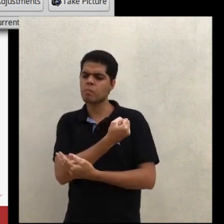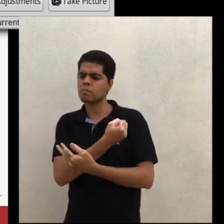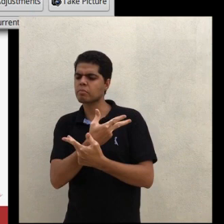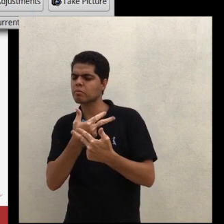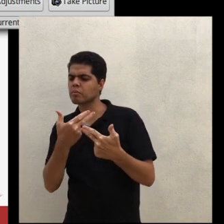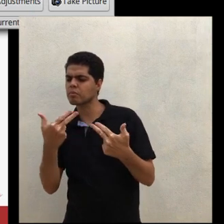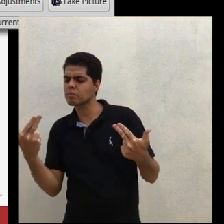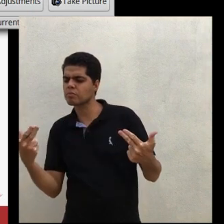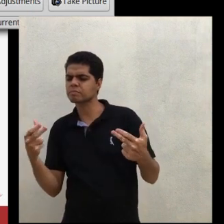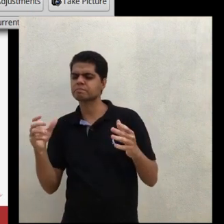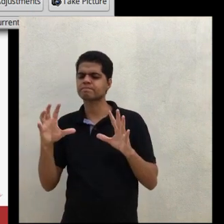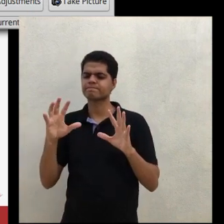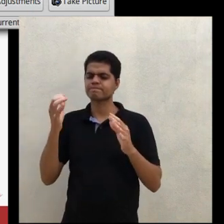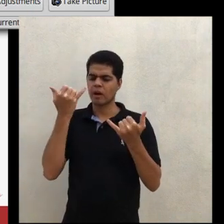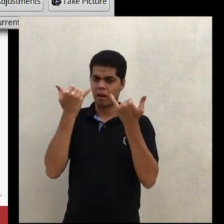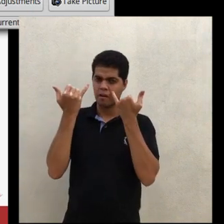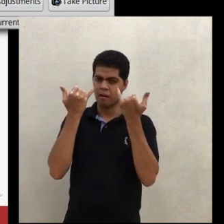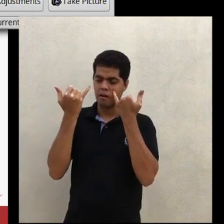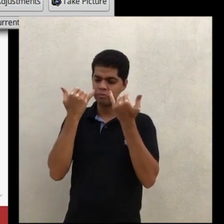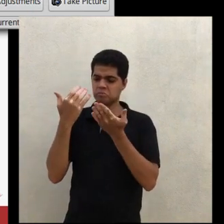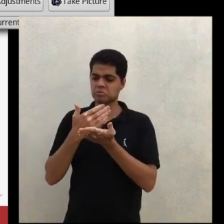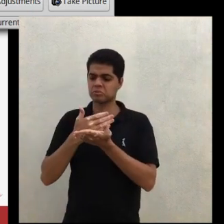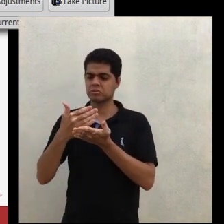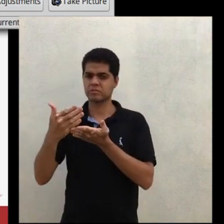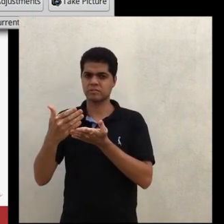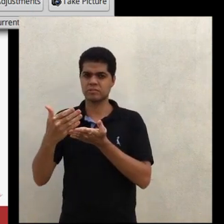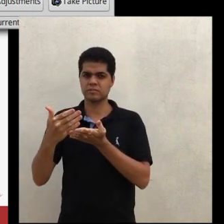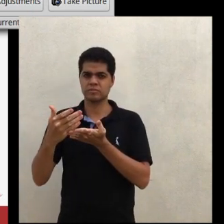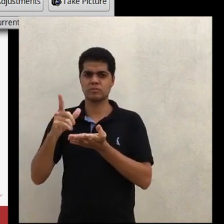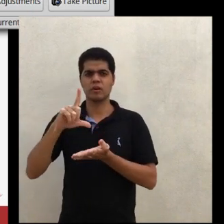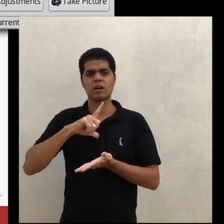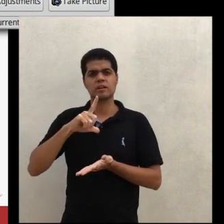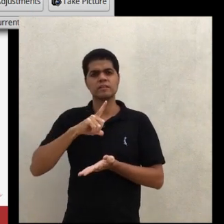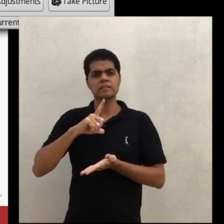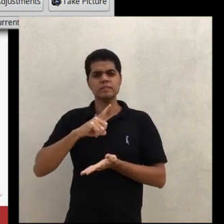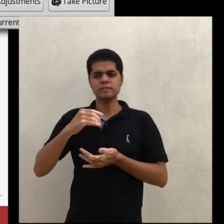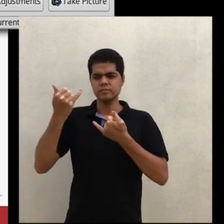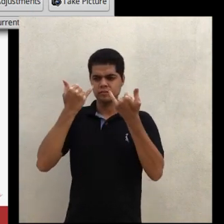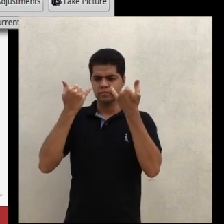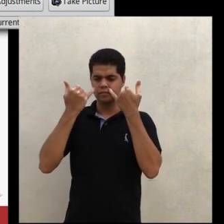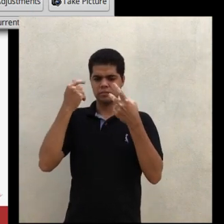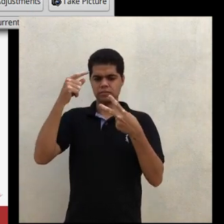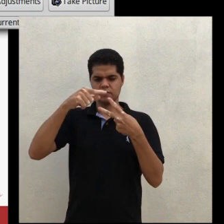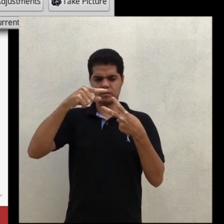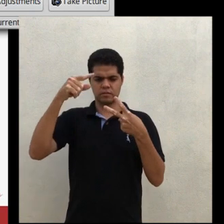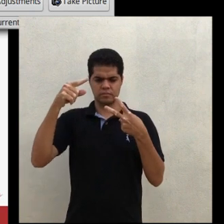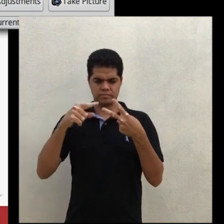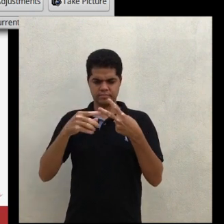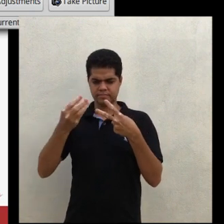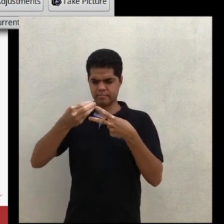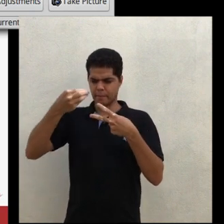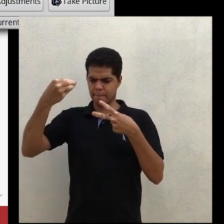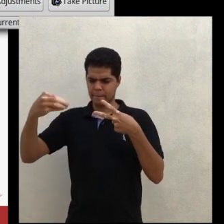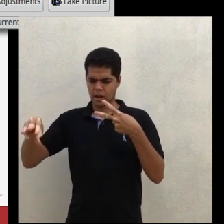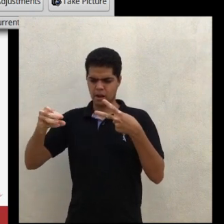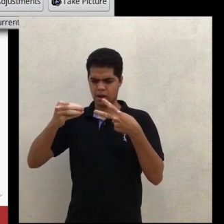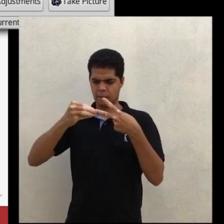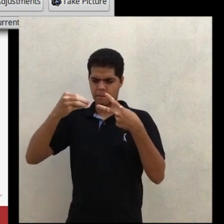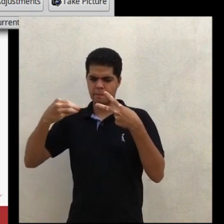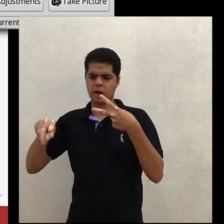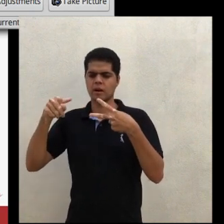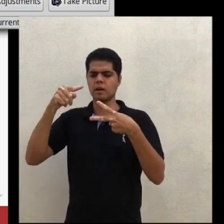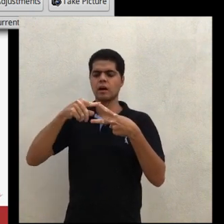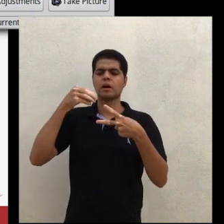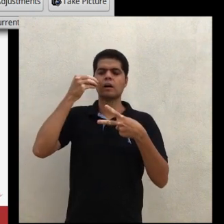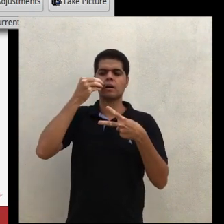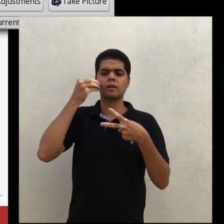entrar com essas duas informações no meu sistema fuzzy. O tempo de experiência e a formação ou tempo de capacitação.